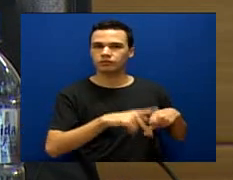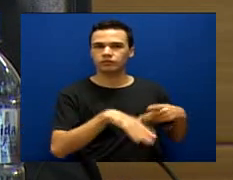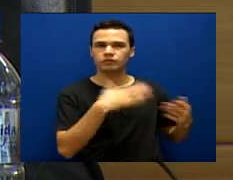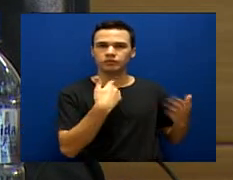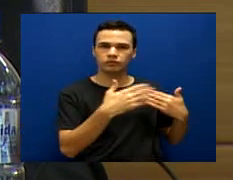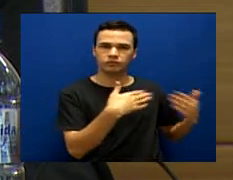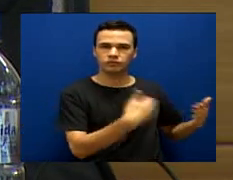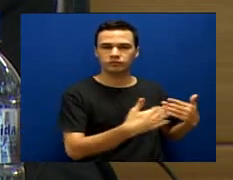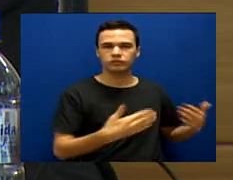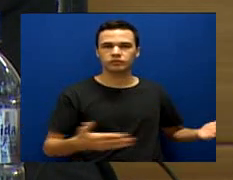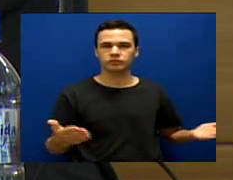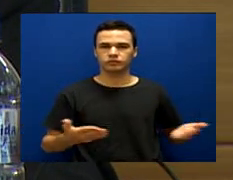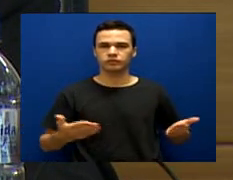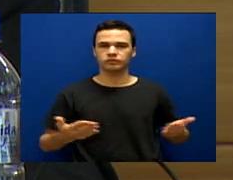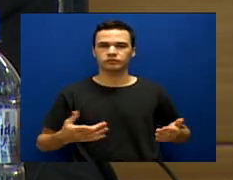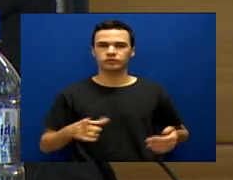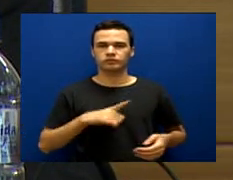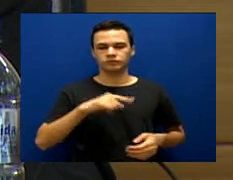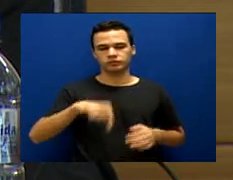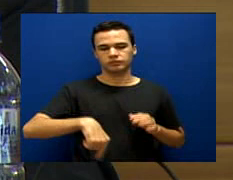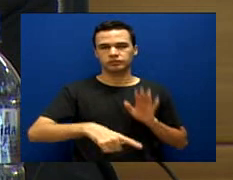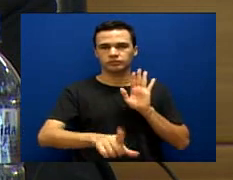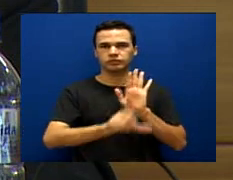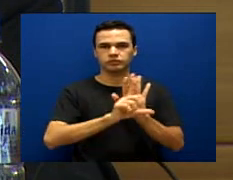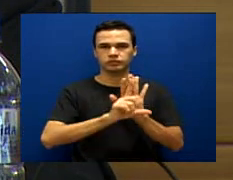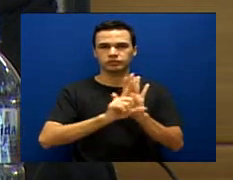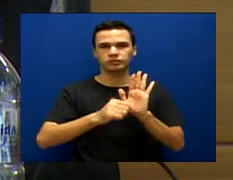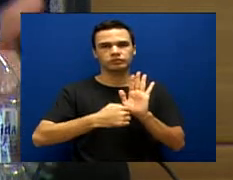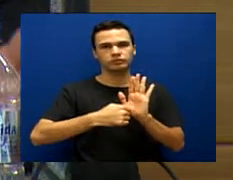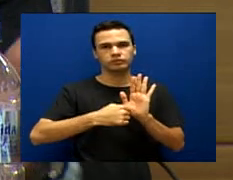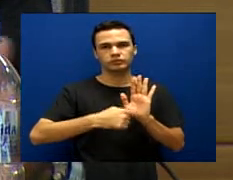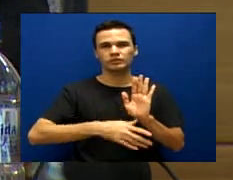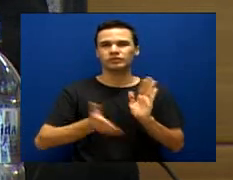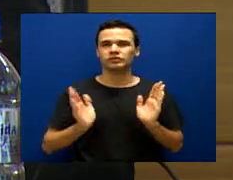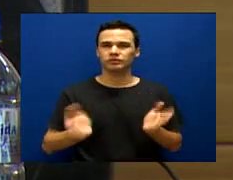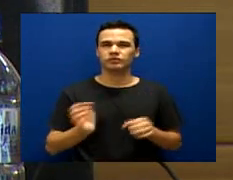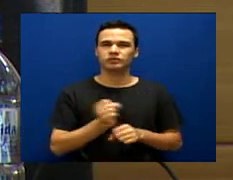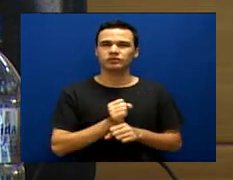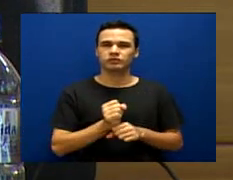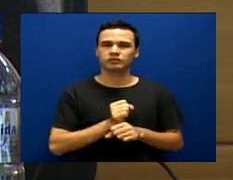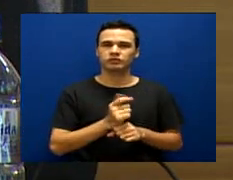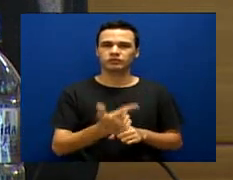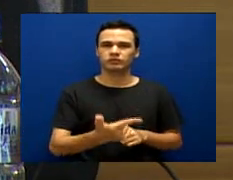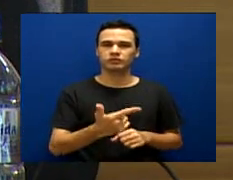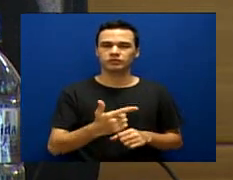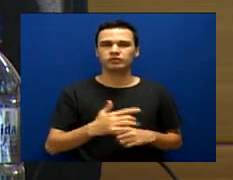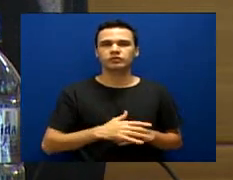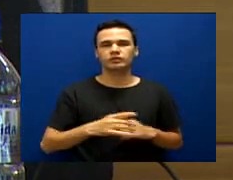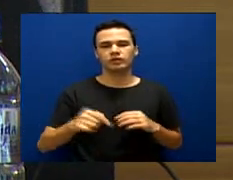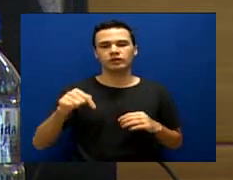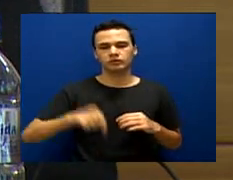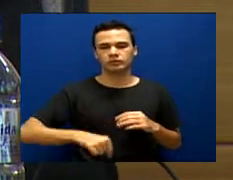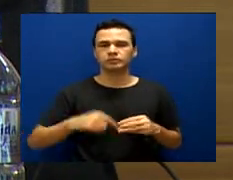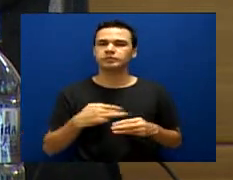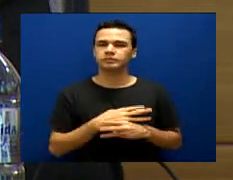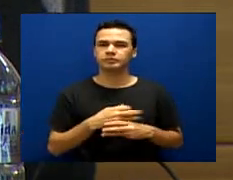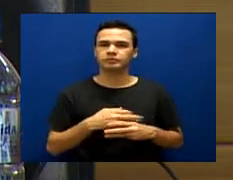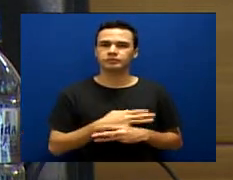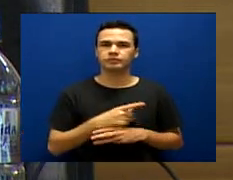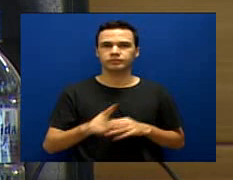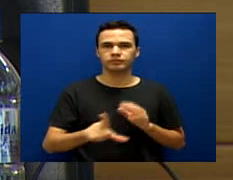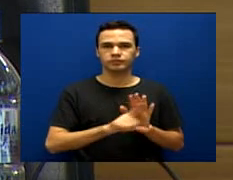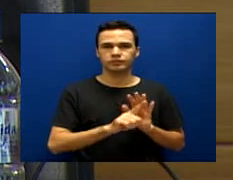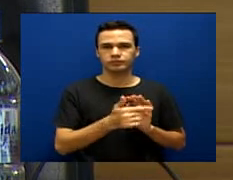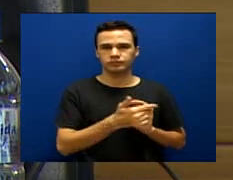e está dentro da lei, no decreto, que em 2 anos o município teria que, conforme o